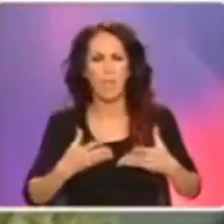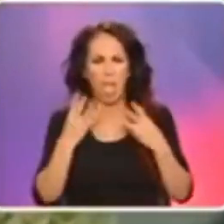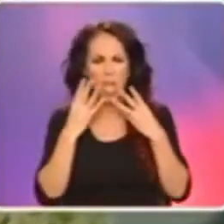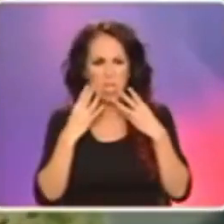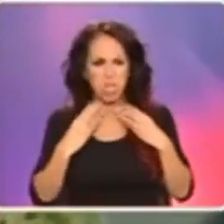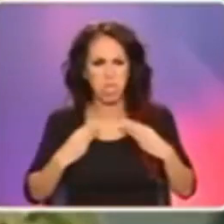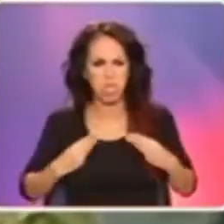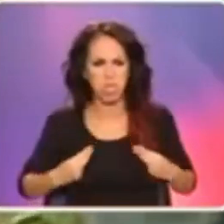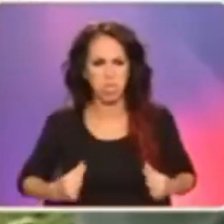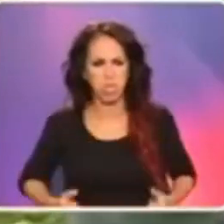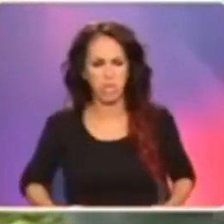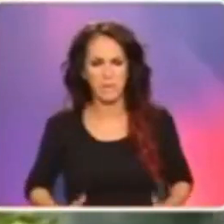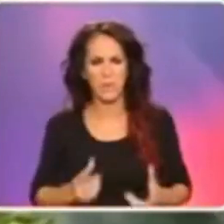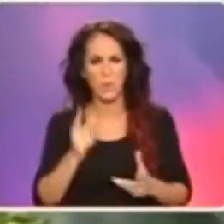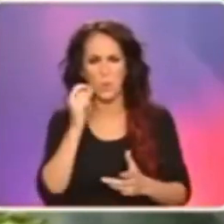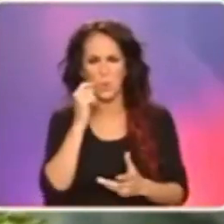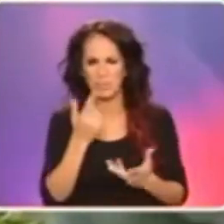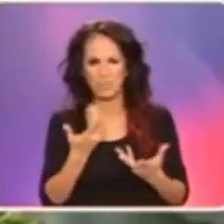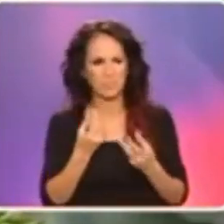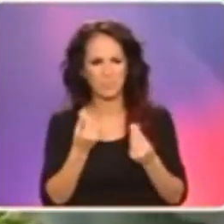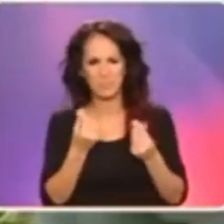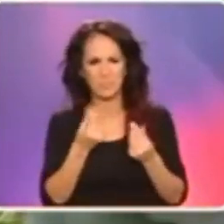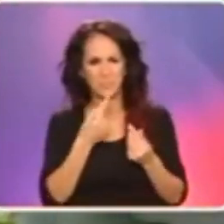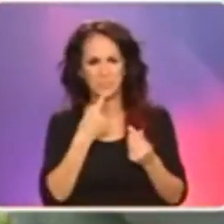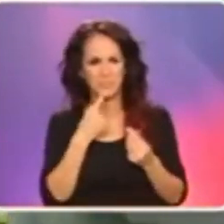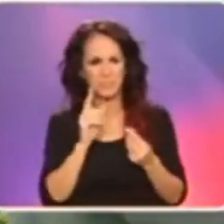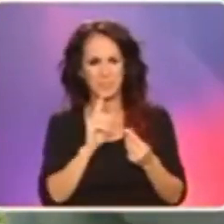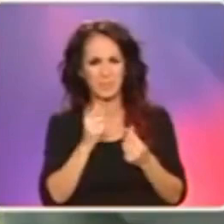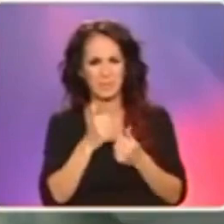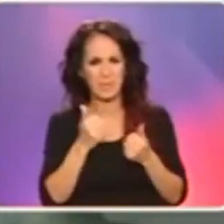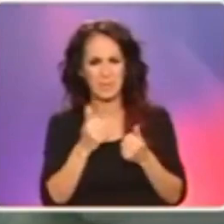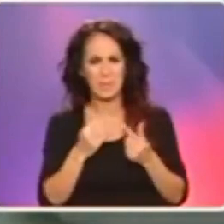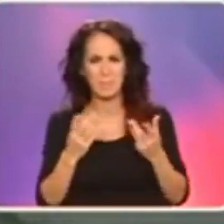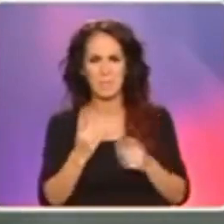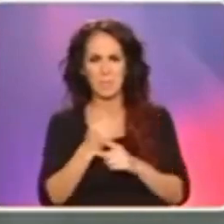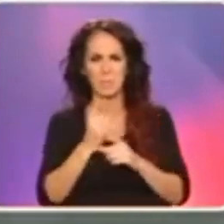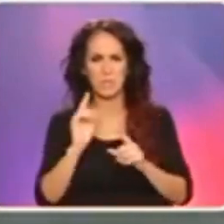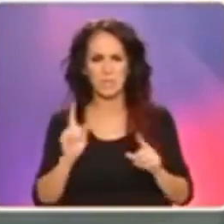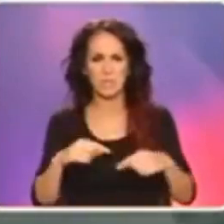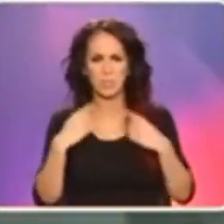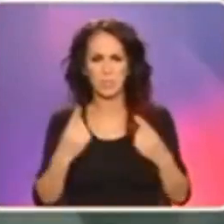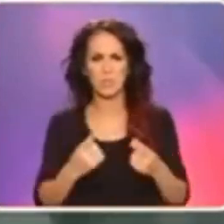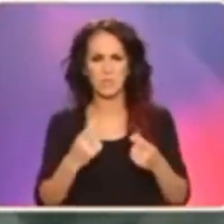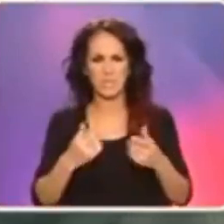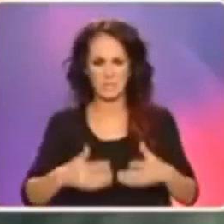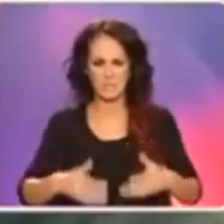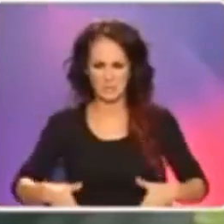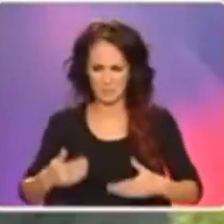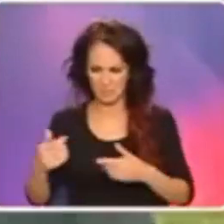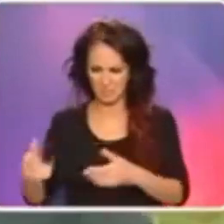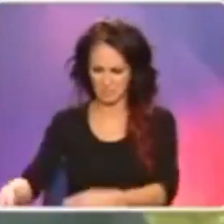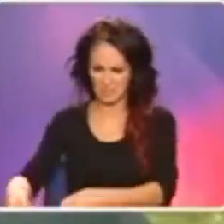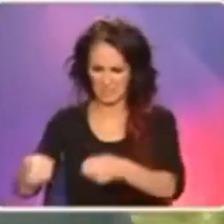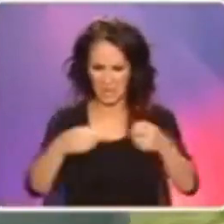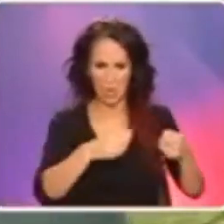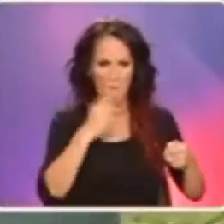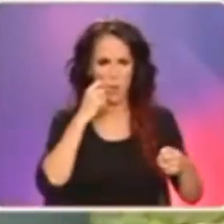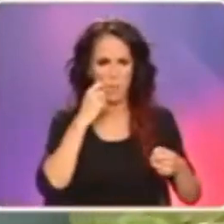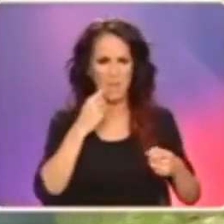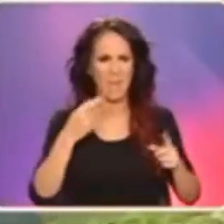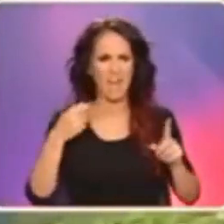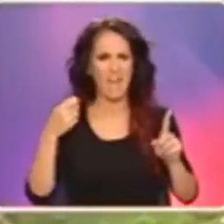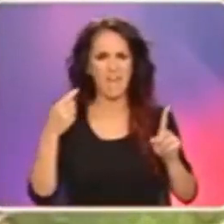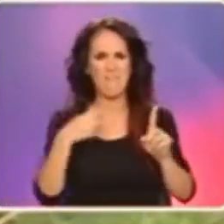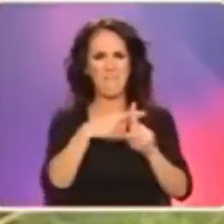descomposto. Não dava bem, não dava para ver, porque depois eles tiraram-o para fora, que estava, tinha 2 facadas